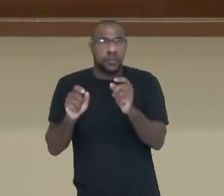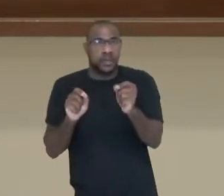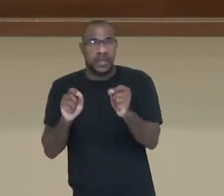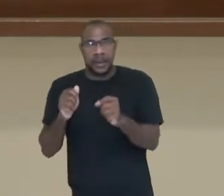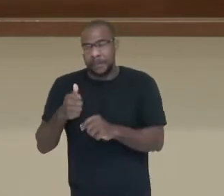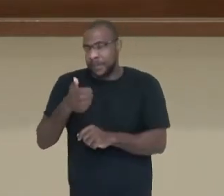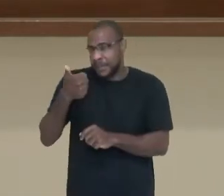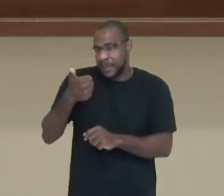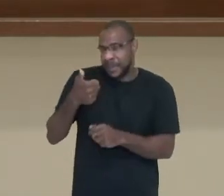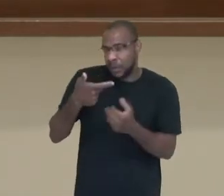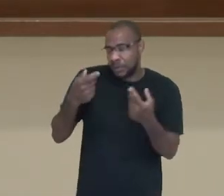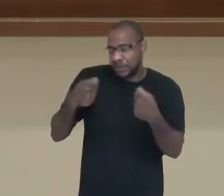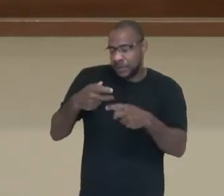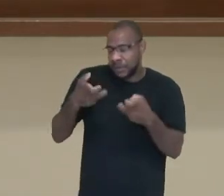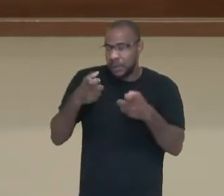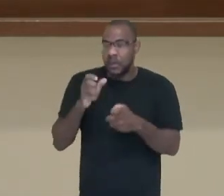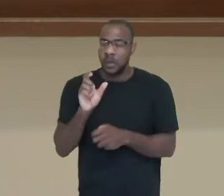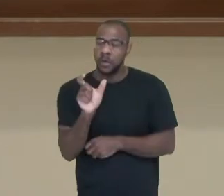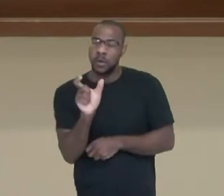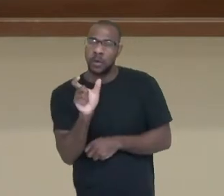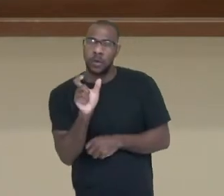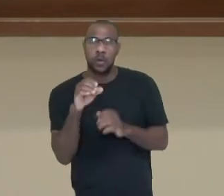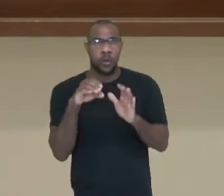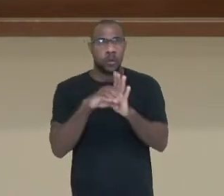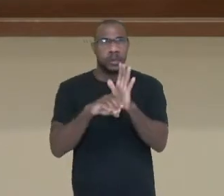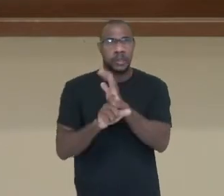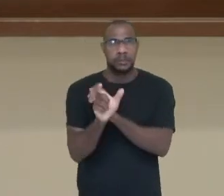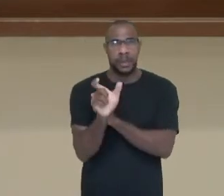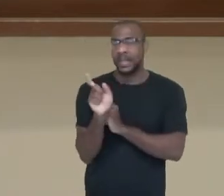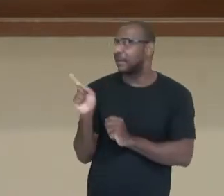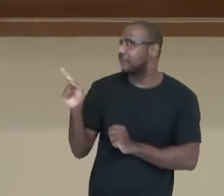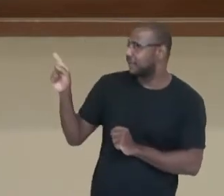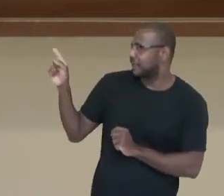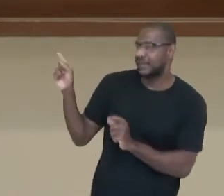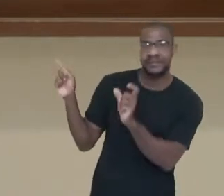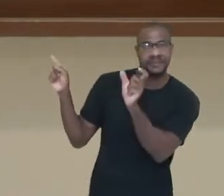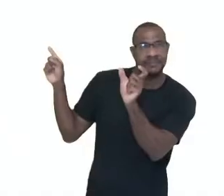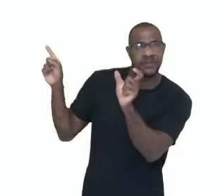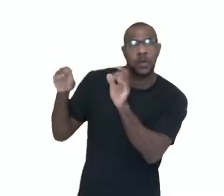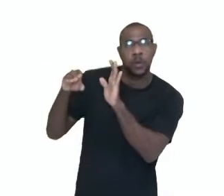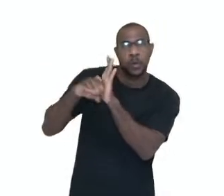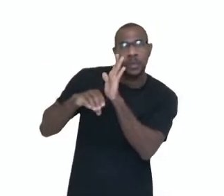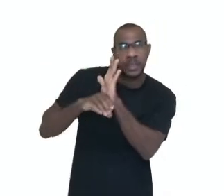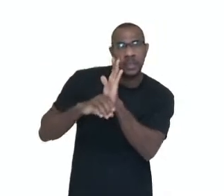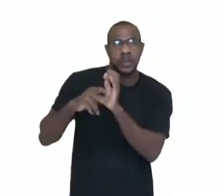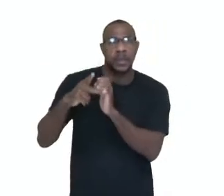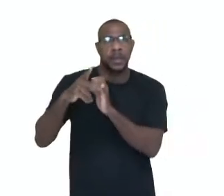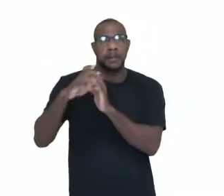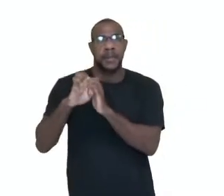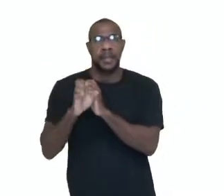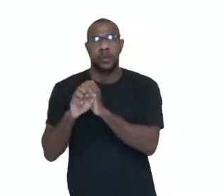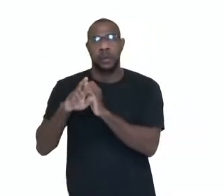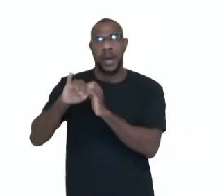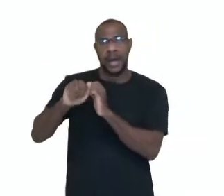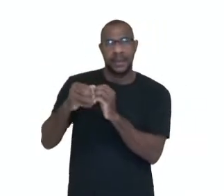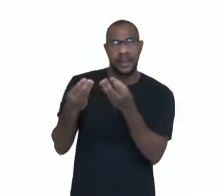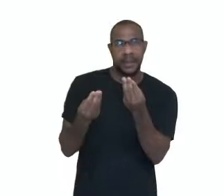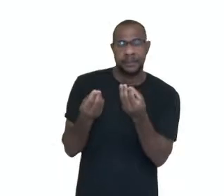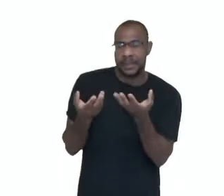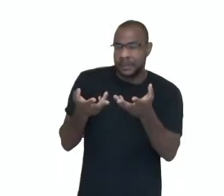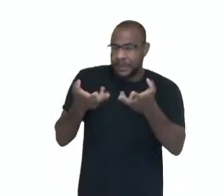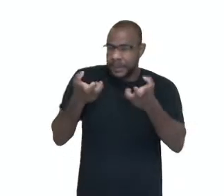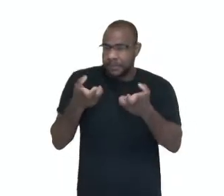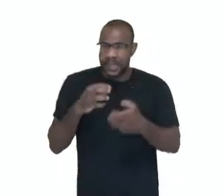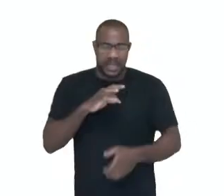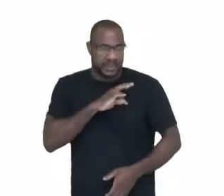coisa que temos que dimensionar é o conceito de pecuária. Quando olhamos o conceito de pecuária, nós temos que dimensionar a todas as técnicas